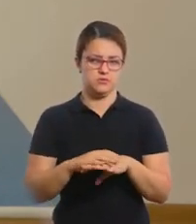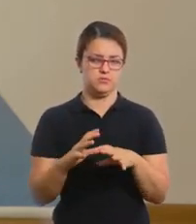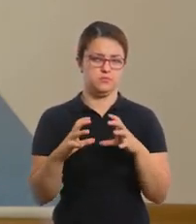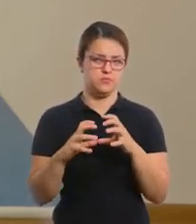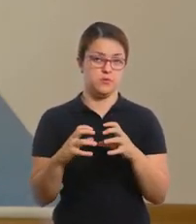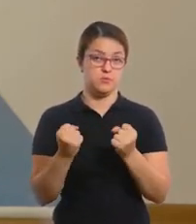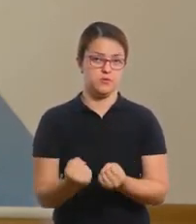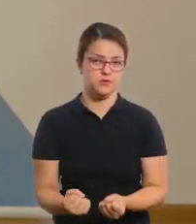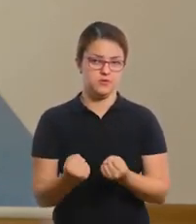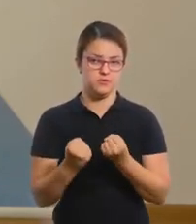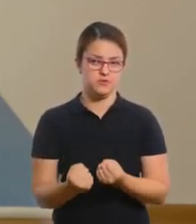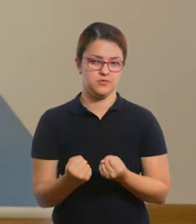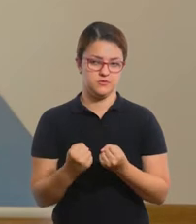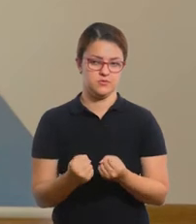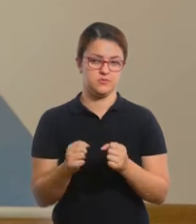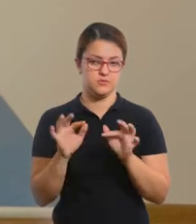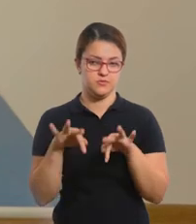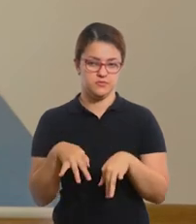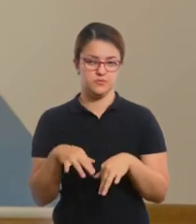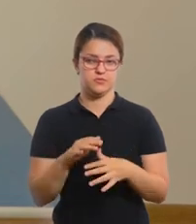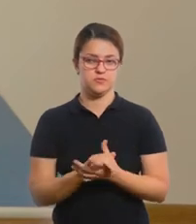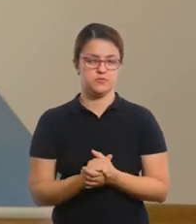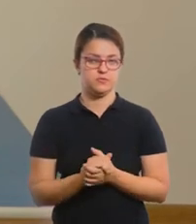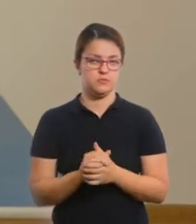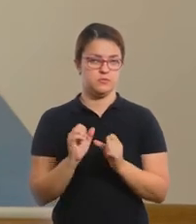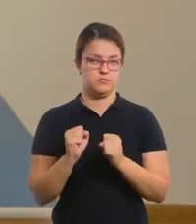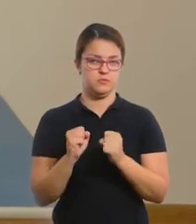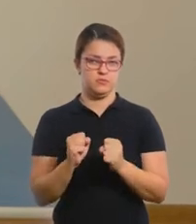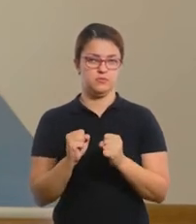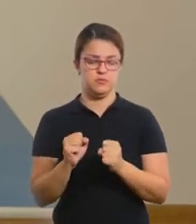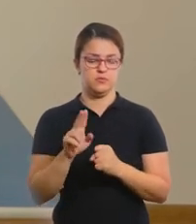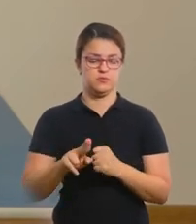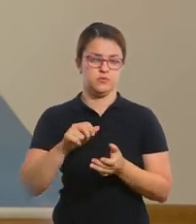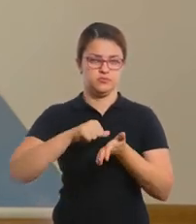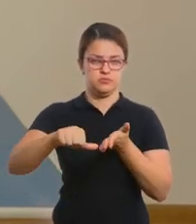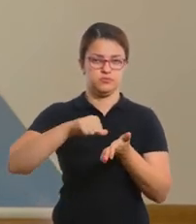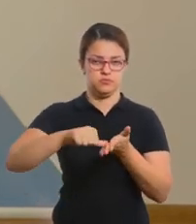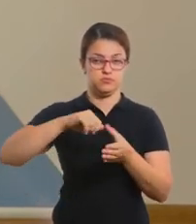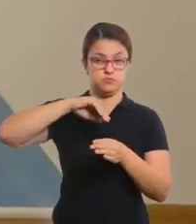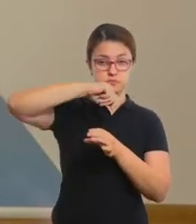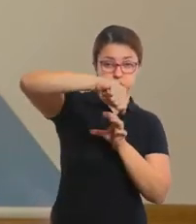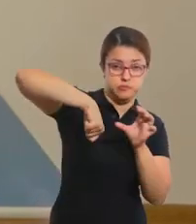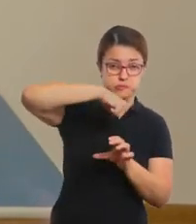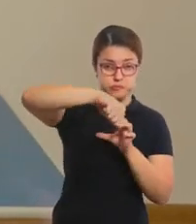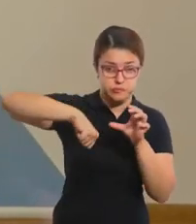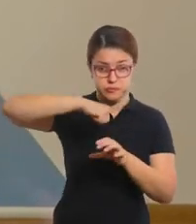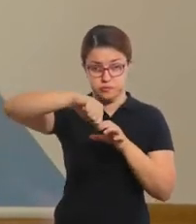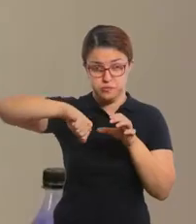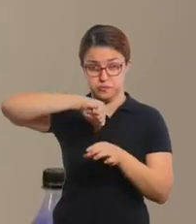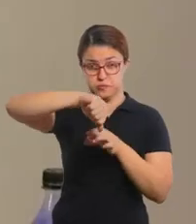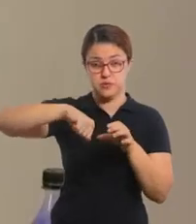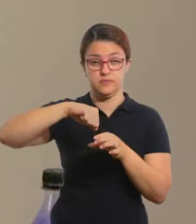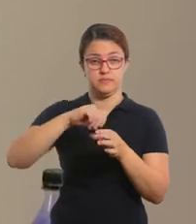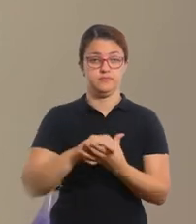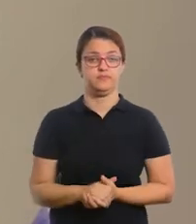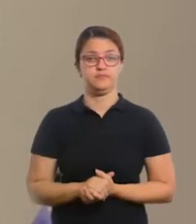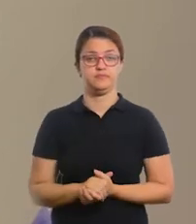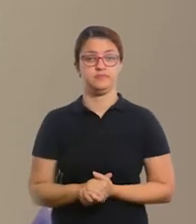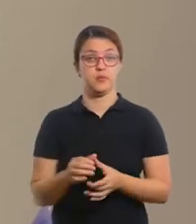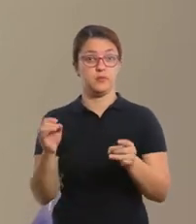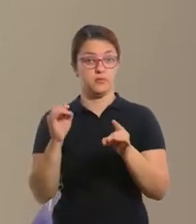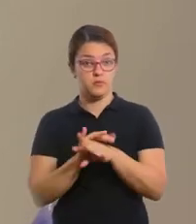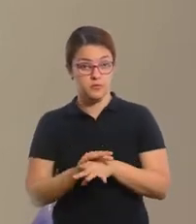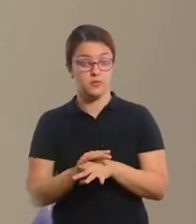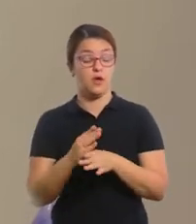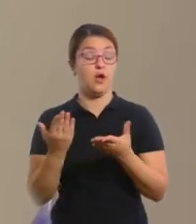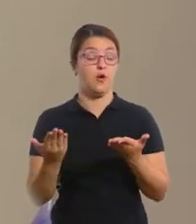certo peso, né? Para finalizar, você pode usar uma fita para fechar só para ela não ficar abrindo. E aí, prontos os materiais,